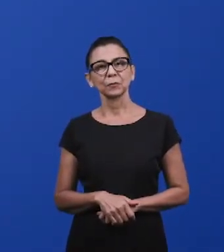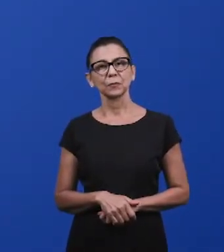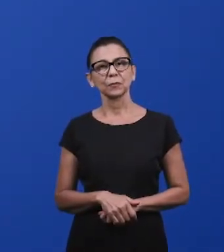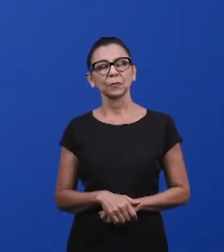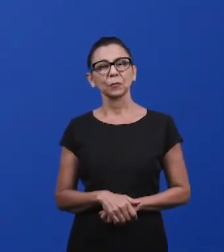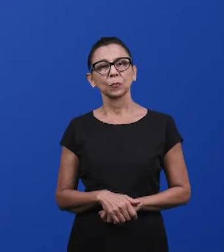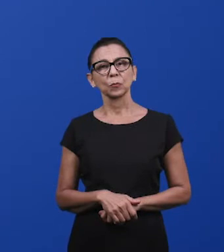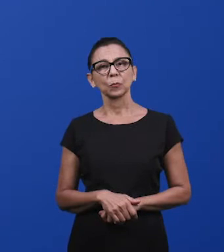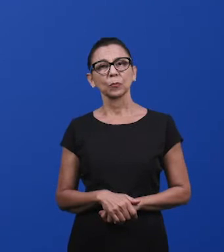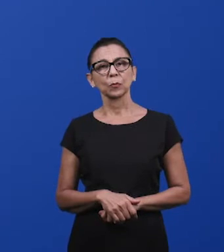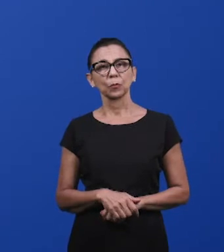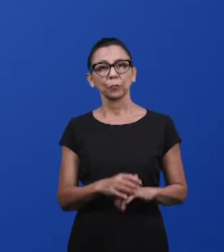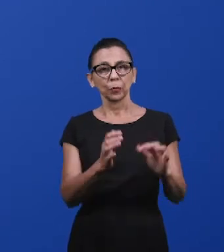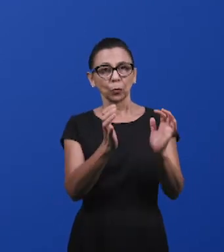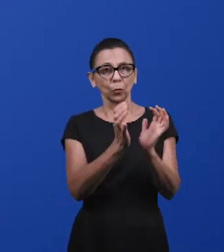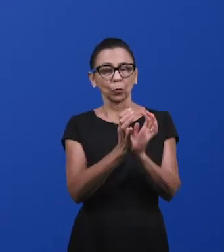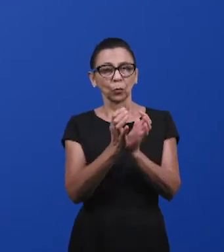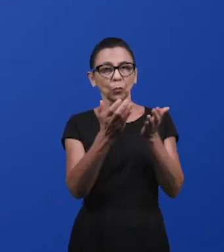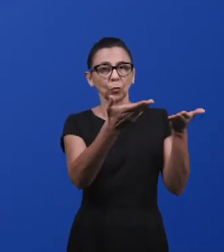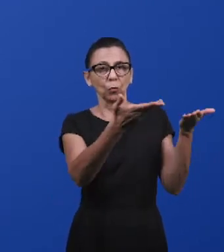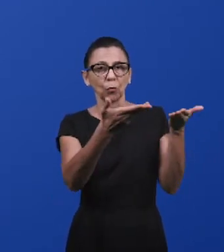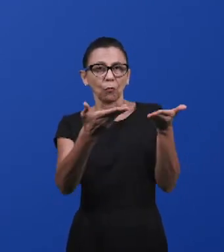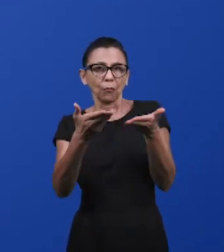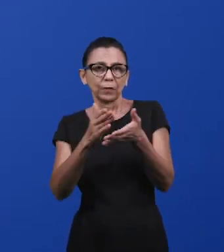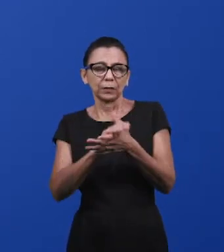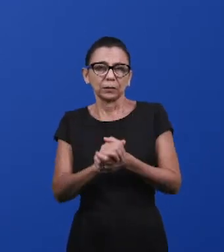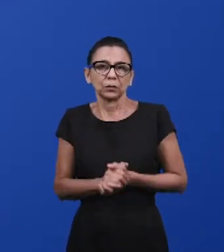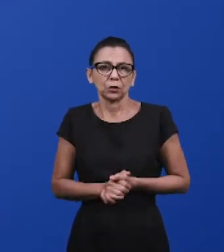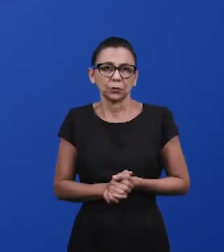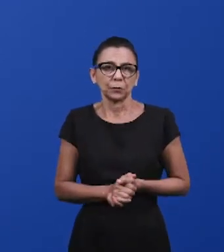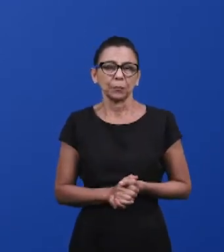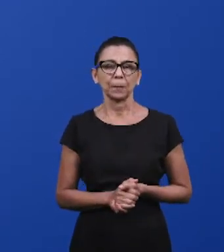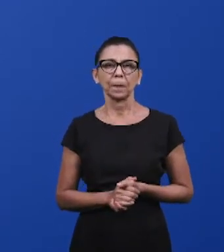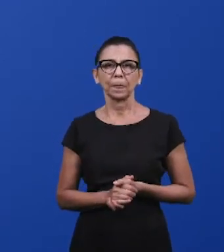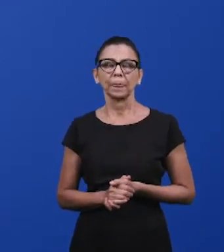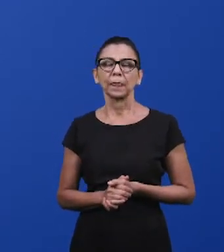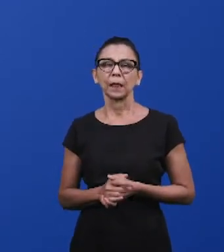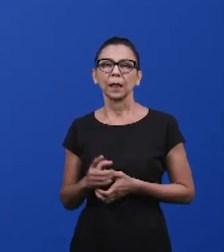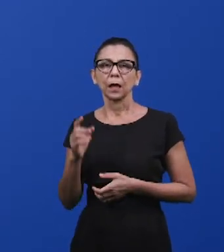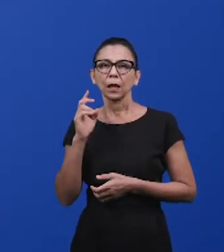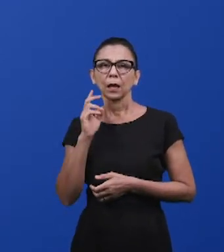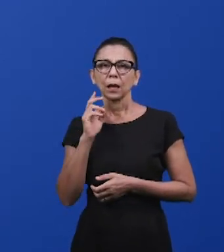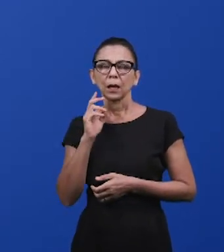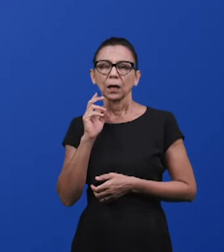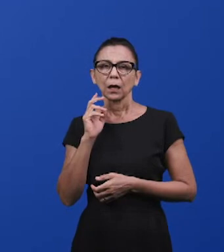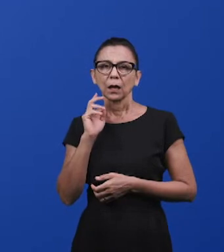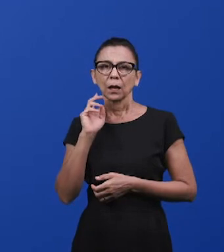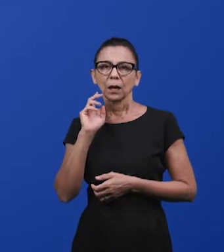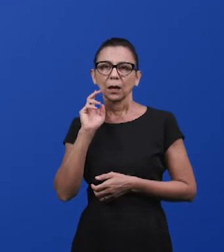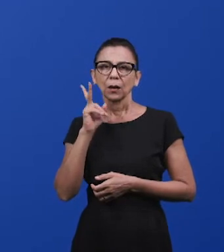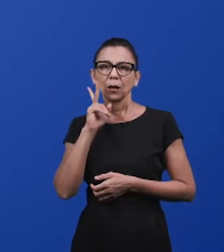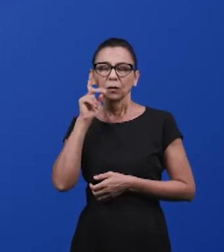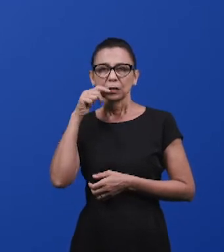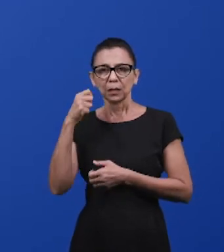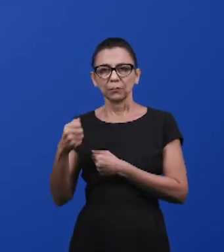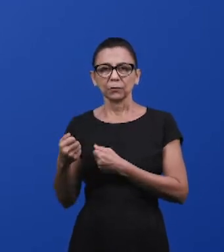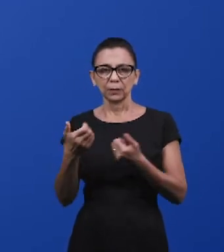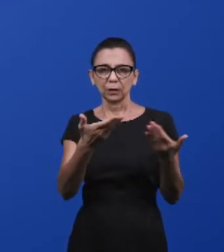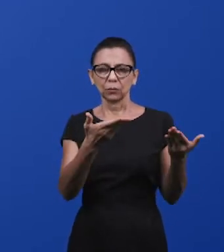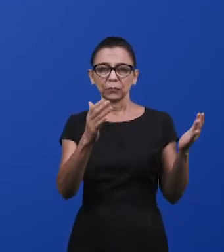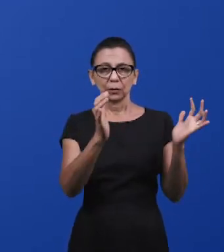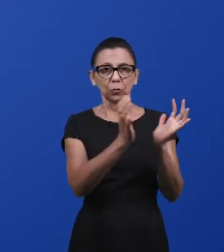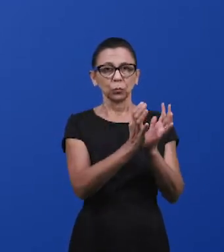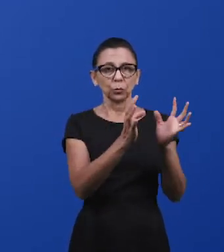convites. O primeiro foi feito pelo certo homem que dava a ceia, que convidou a muitos, que está no verso 16. O segundo é para aqueles